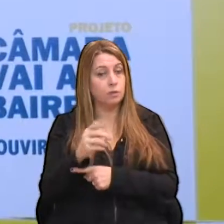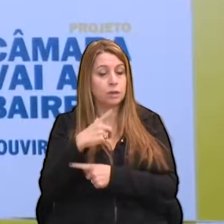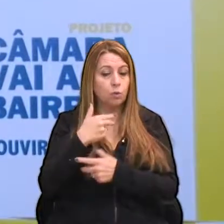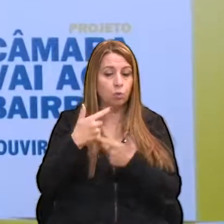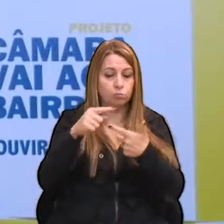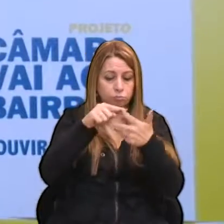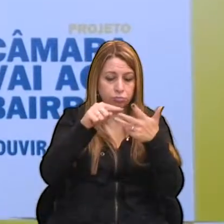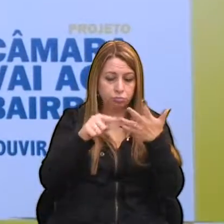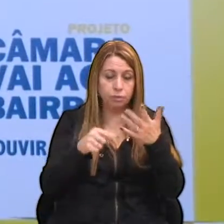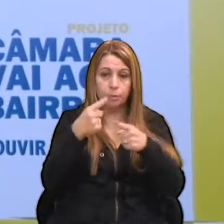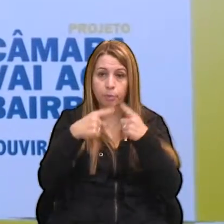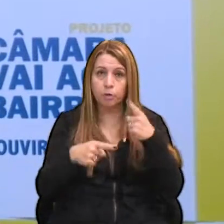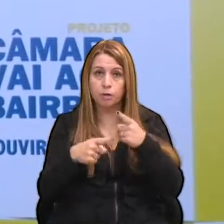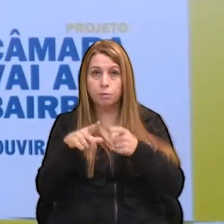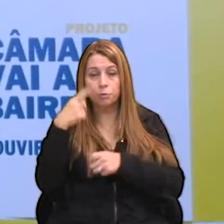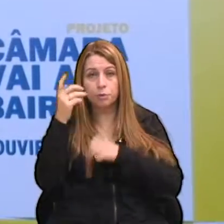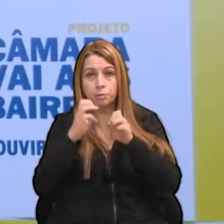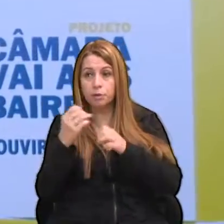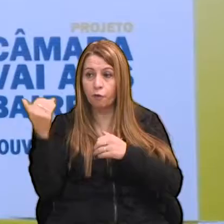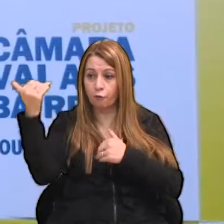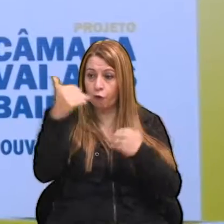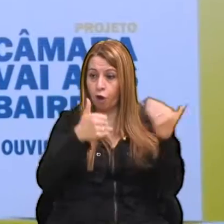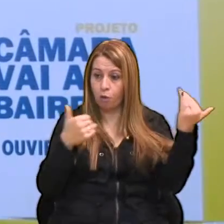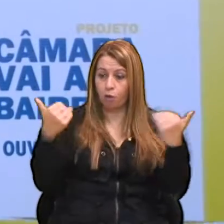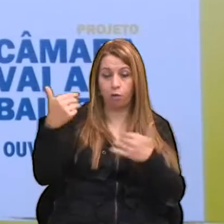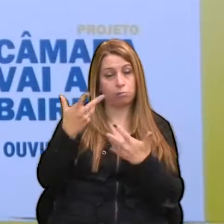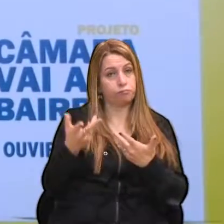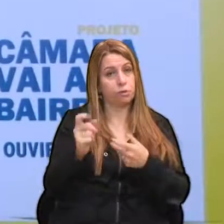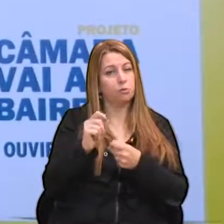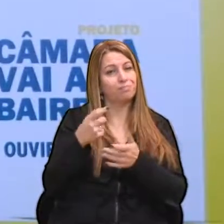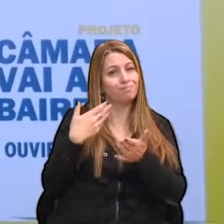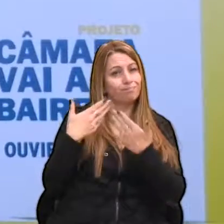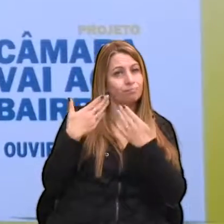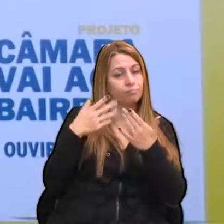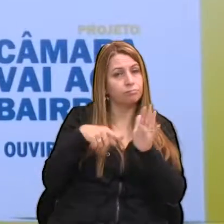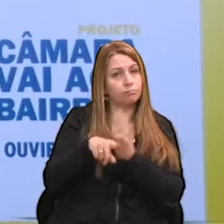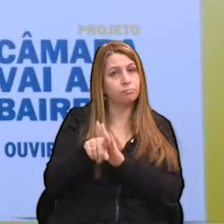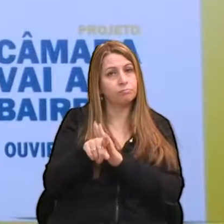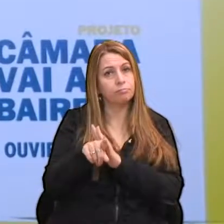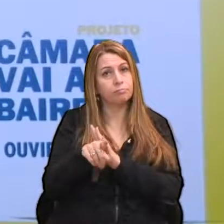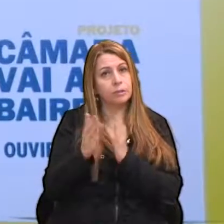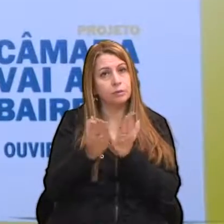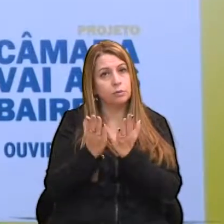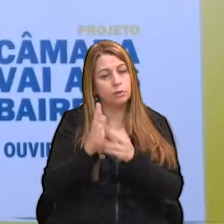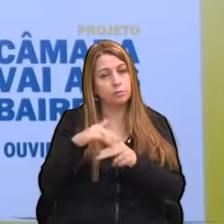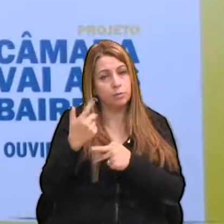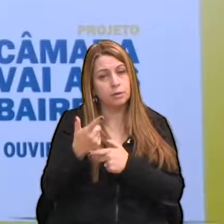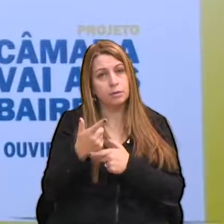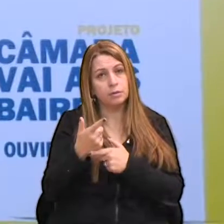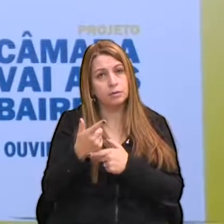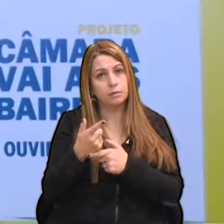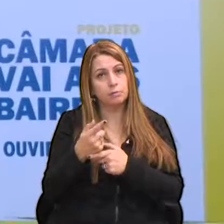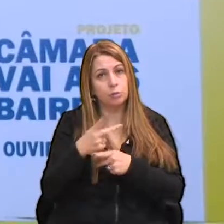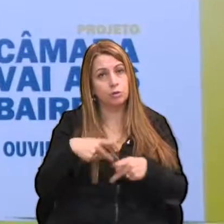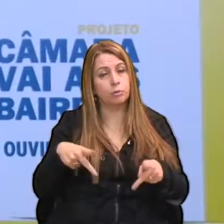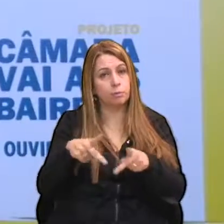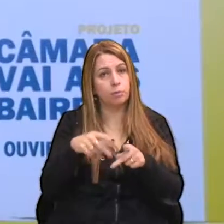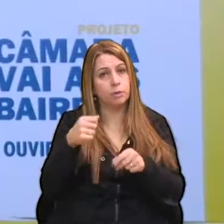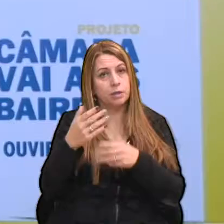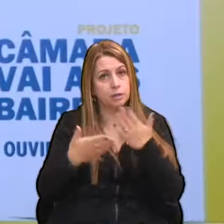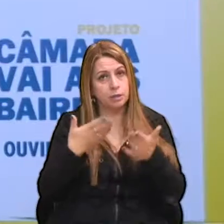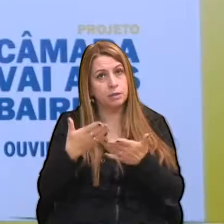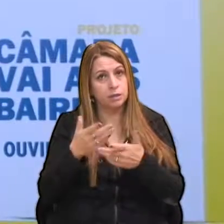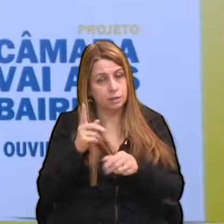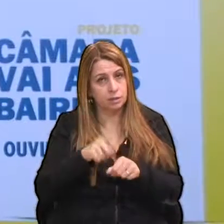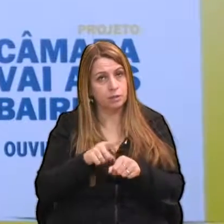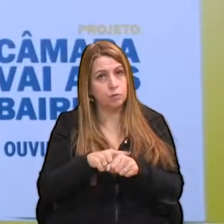itens ali que proíbe outras empresas de fora. Então, fica um questionamento aí, a gente vai estudar bem mais isso aí, porque o nosso povo precisa ser atendido nessa